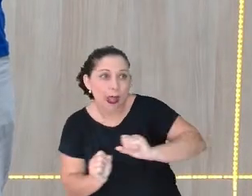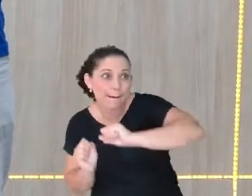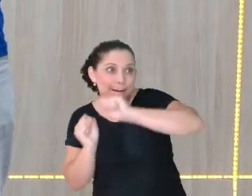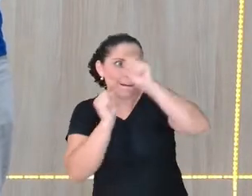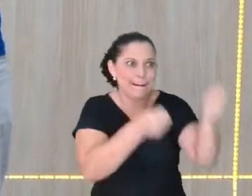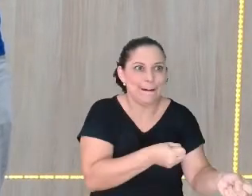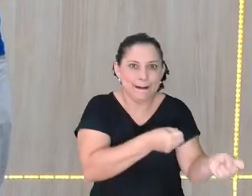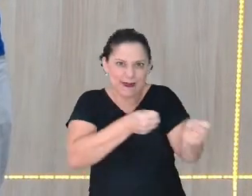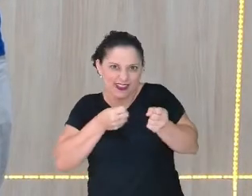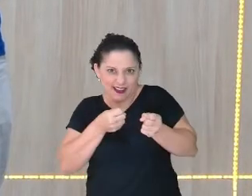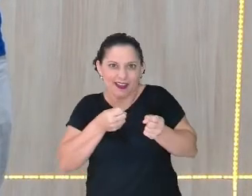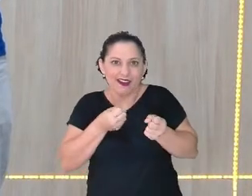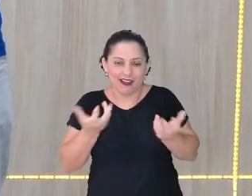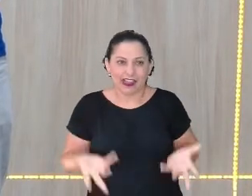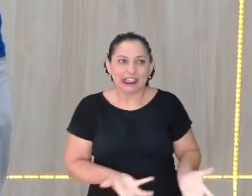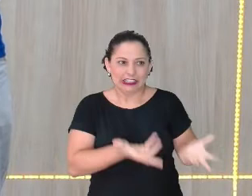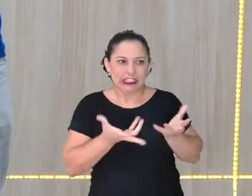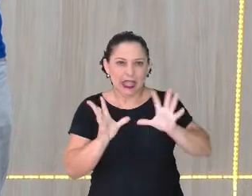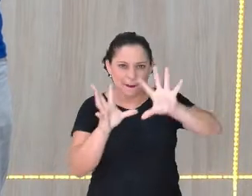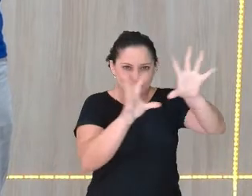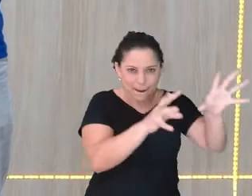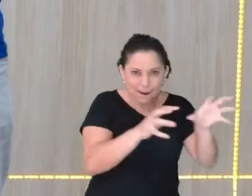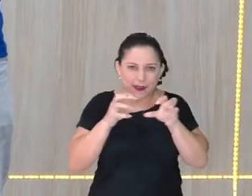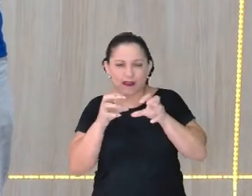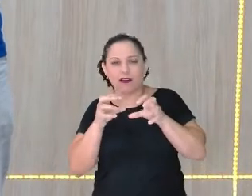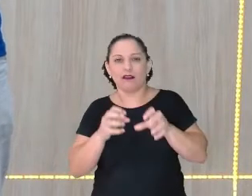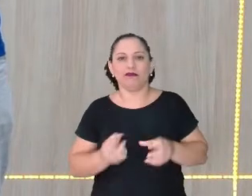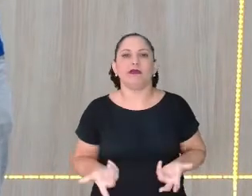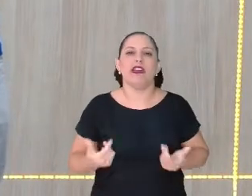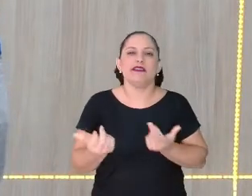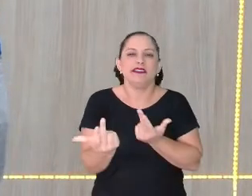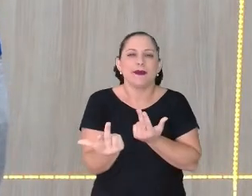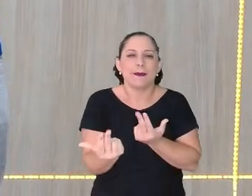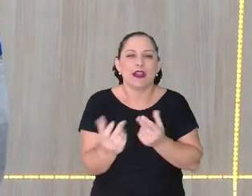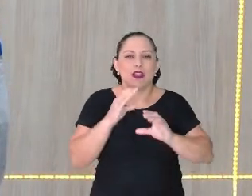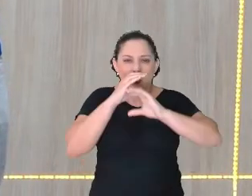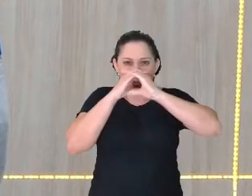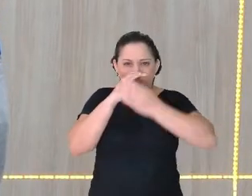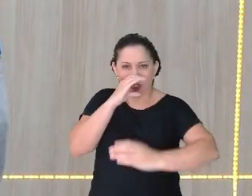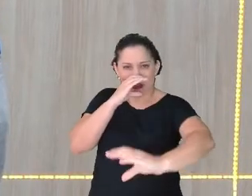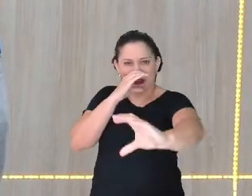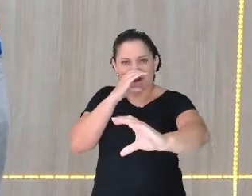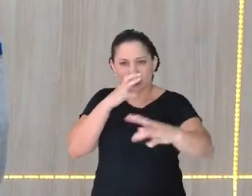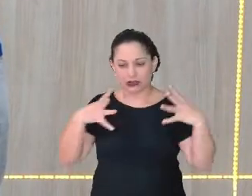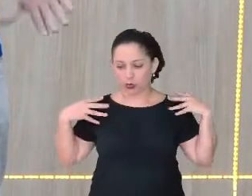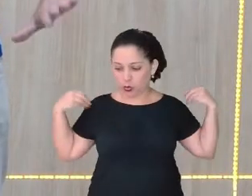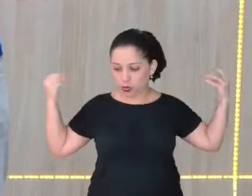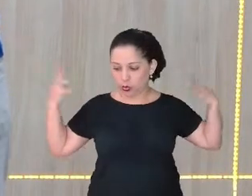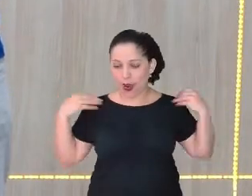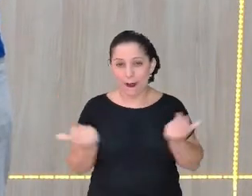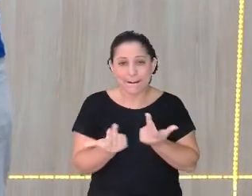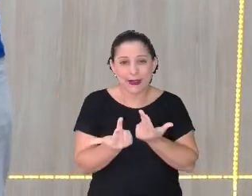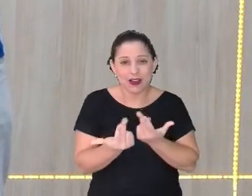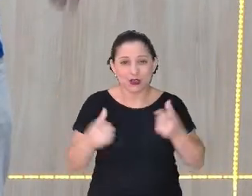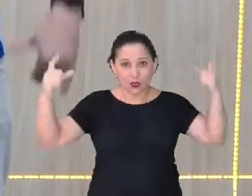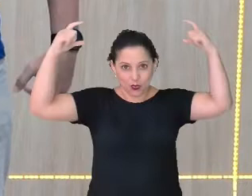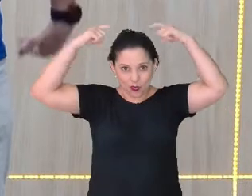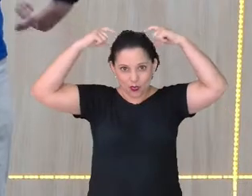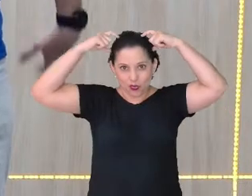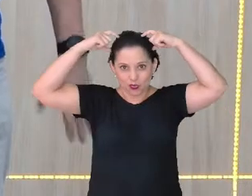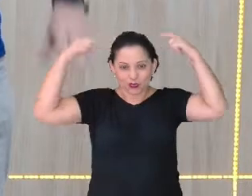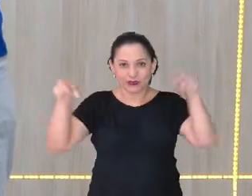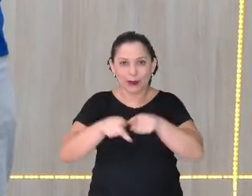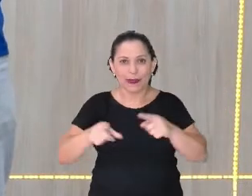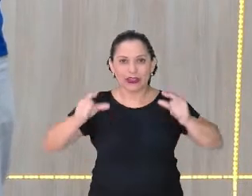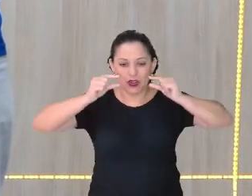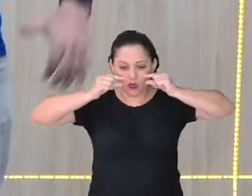muito peludo, um elefante, veja, um elefante parecido com um urso, dá para entender? Com aqueles chifres